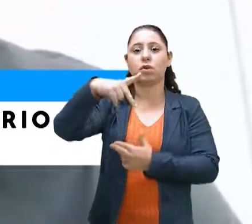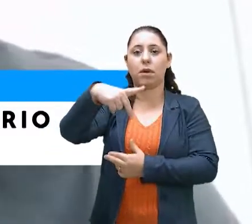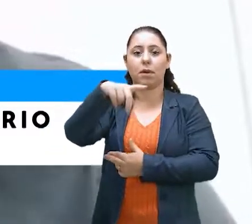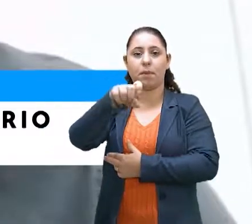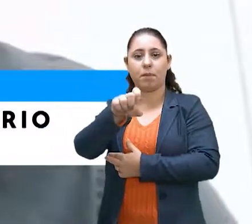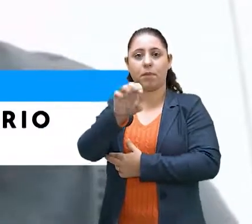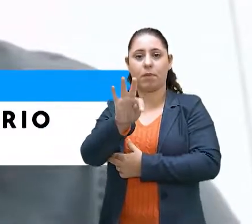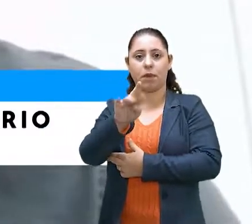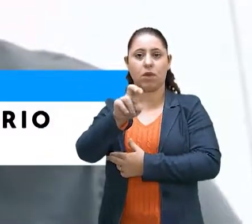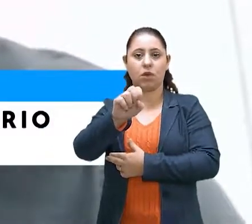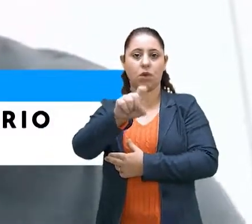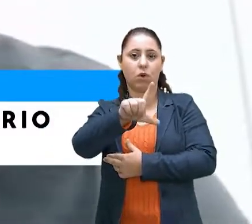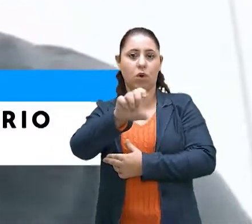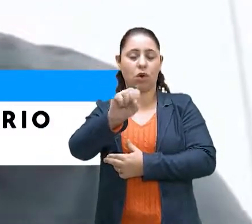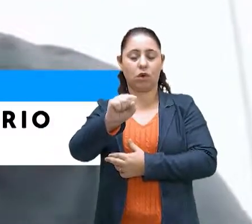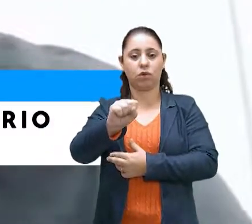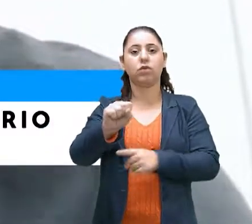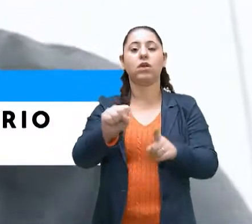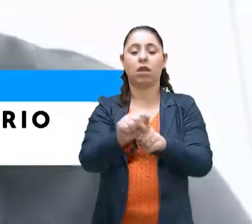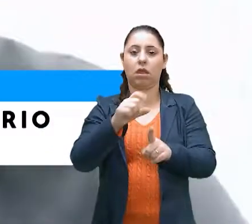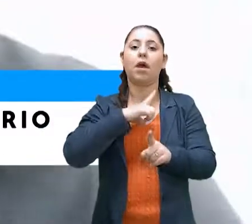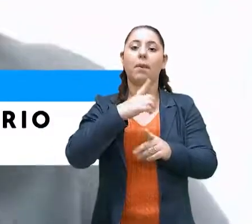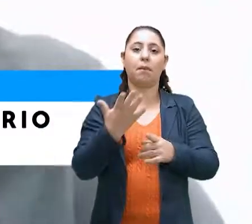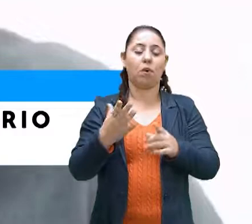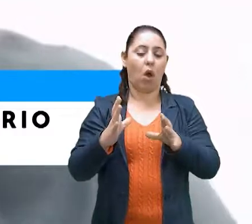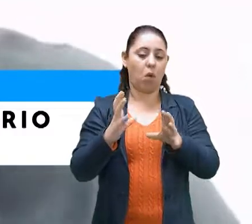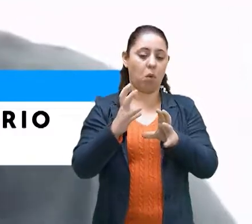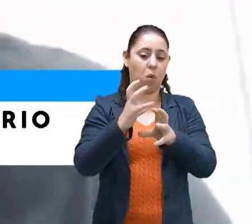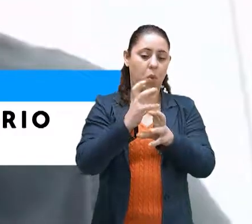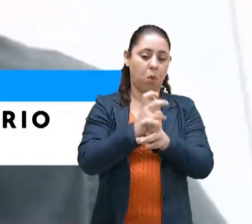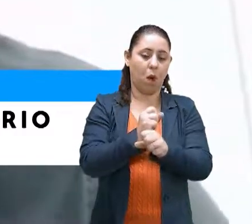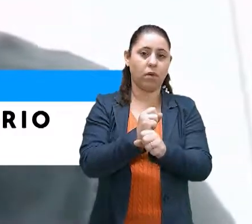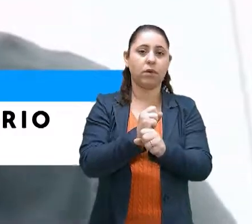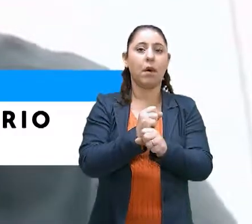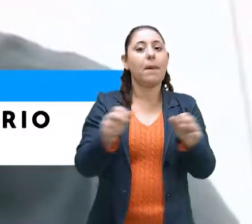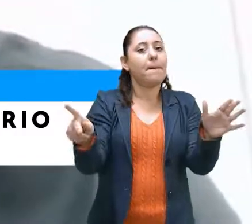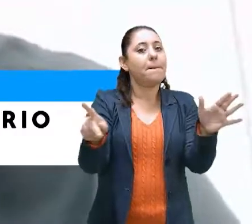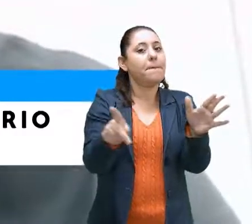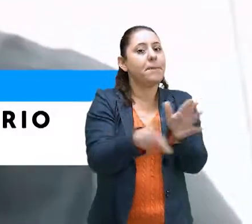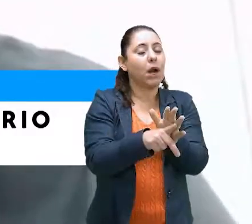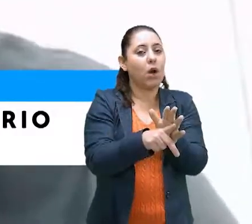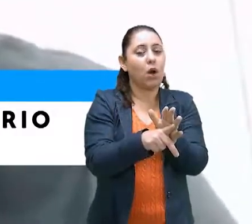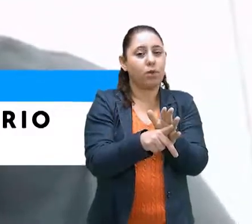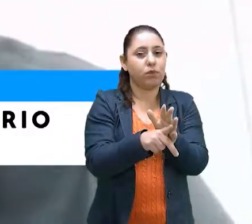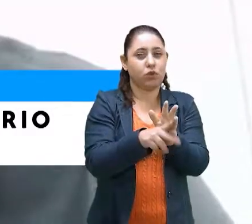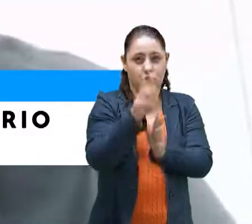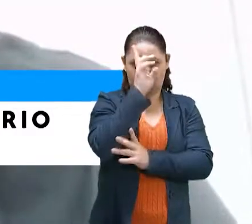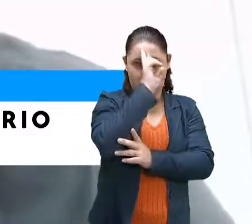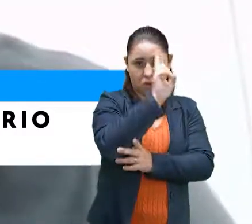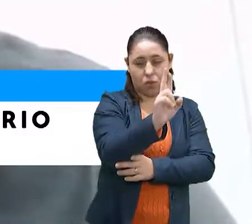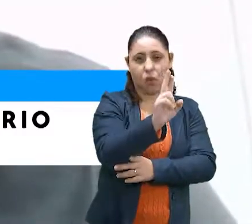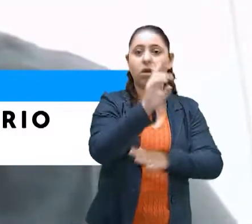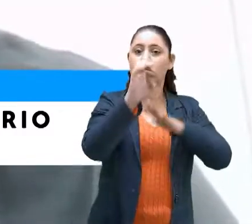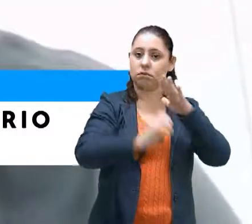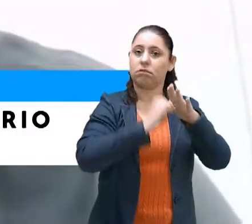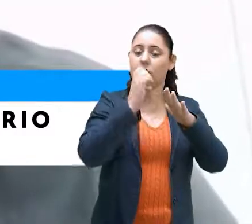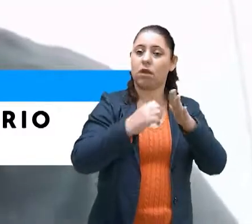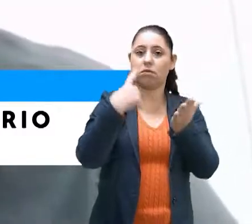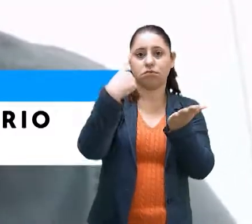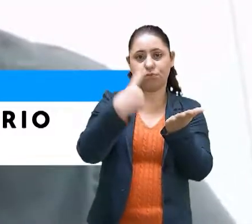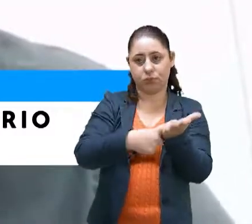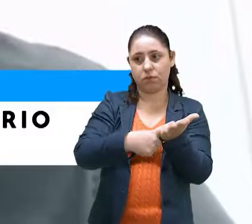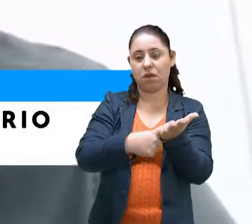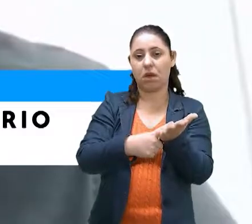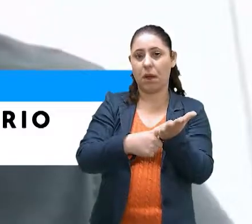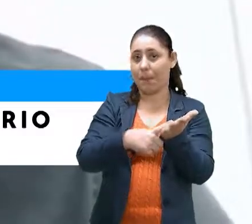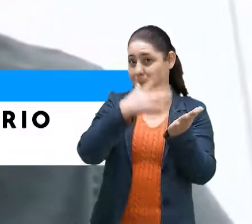de petróleo, que proporciona maiores lucros em margens para os seus acionistas, em detrimento